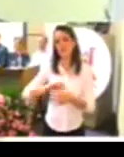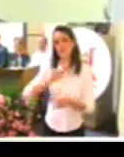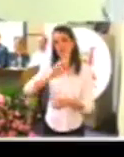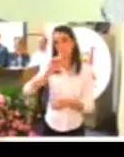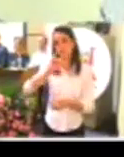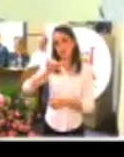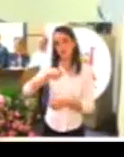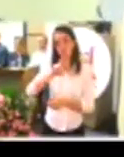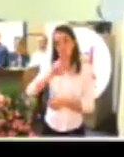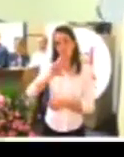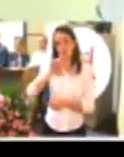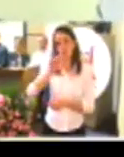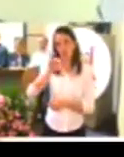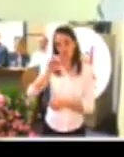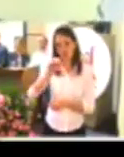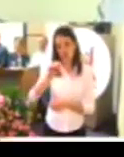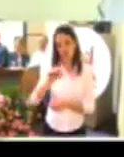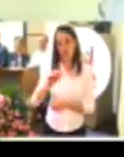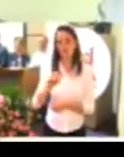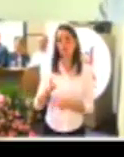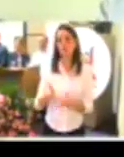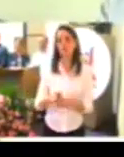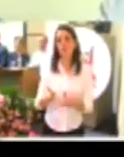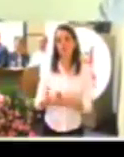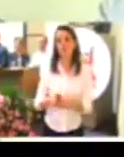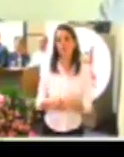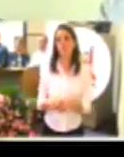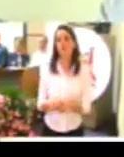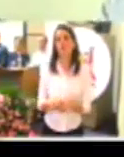de Contas, que engalana e nos